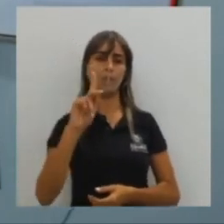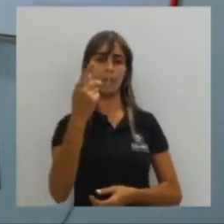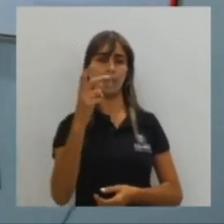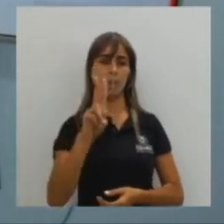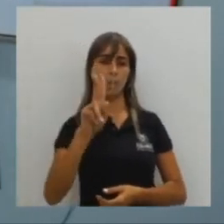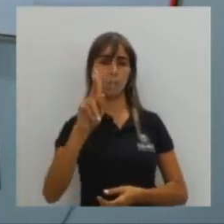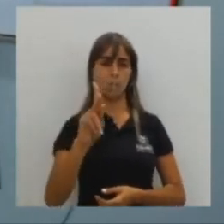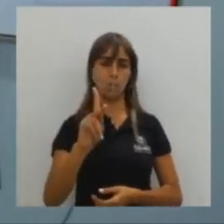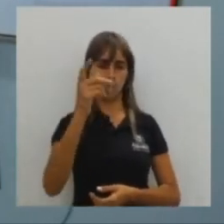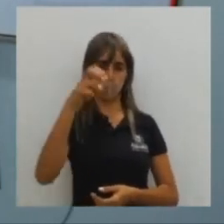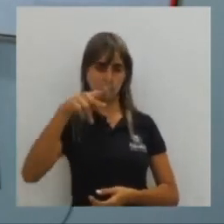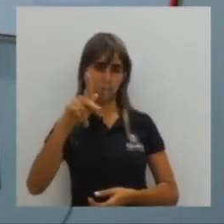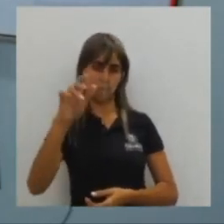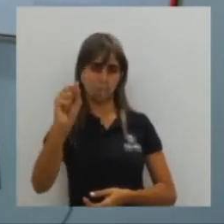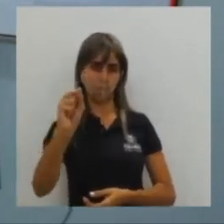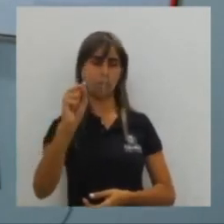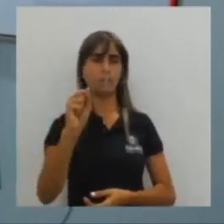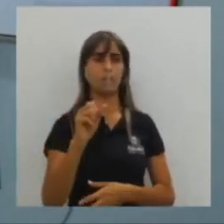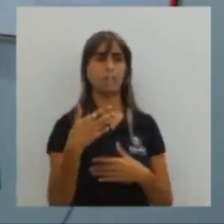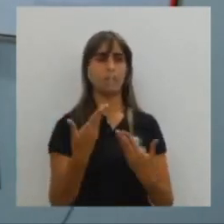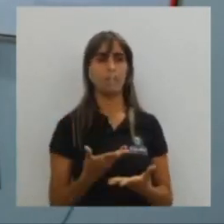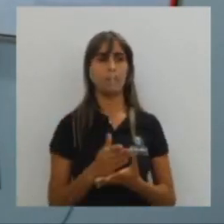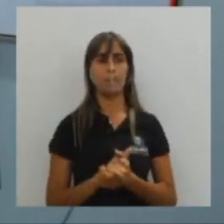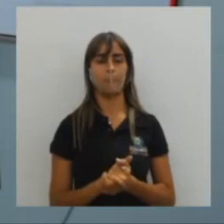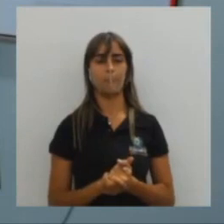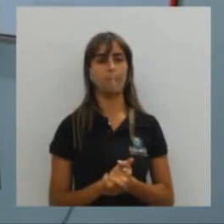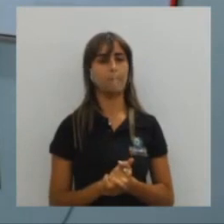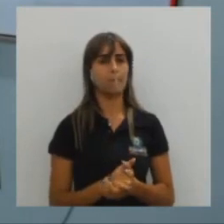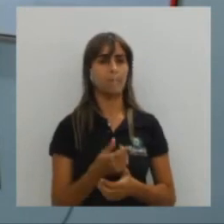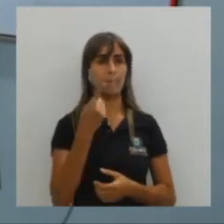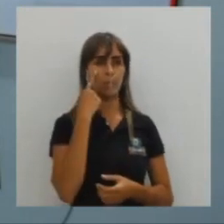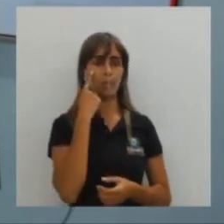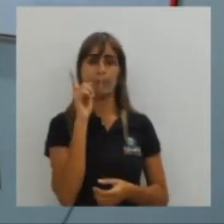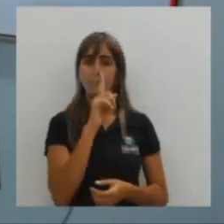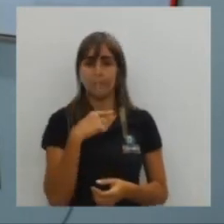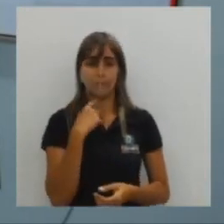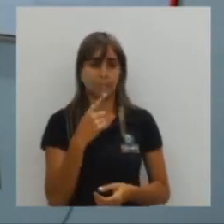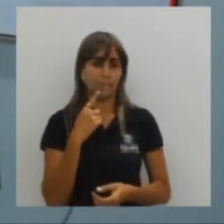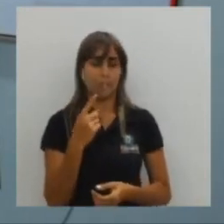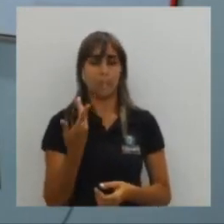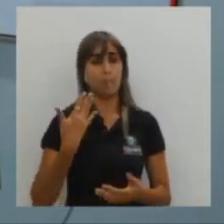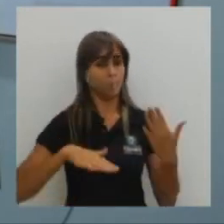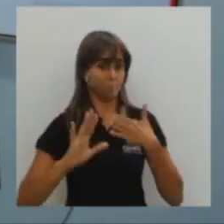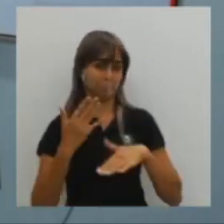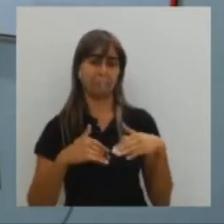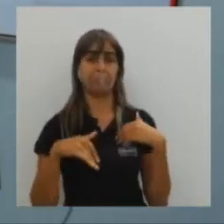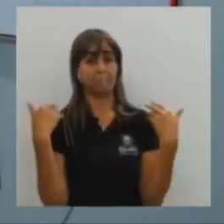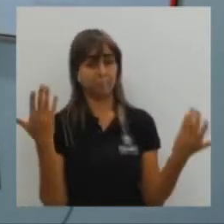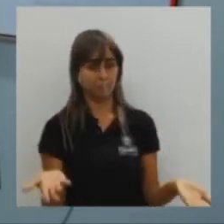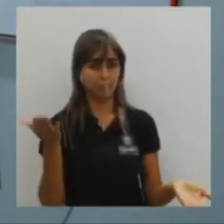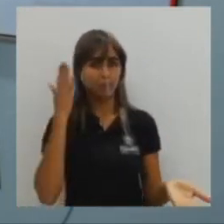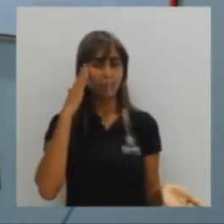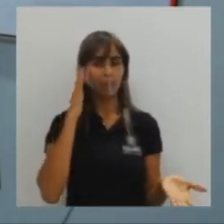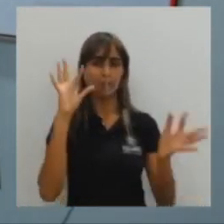alguma coisa assim, Cransler. Enfim, mas pelo que eu tô vendo não tem dúvida, tá tudo tranquilo. Vamos continuar então, pra gente